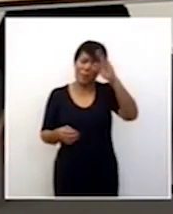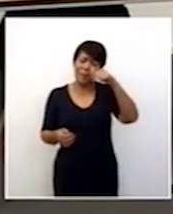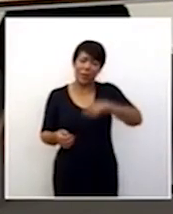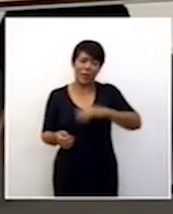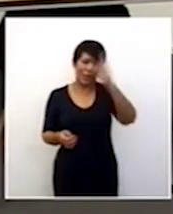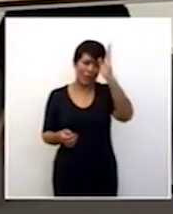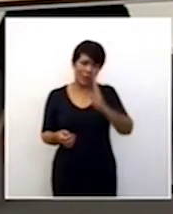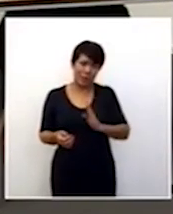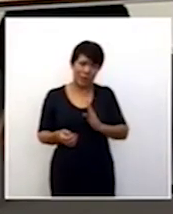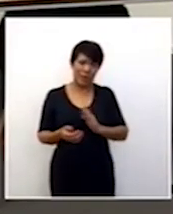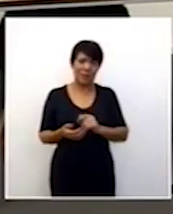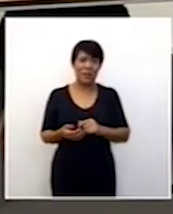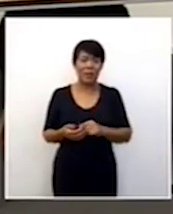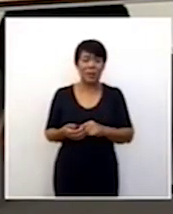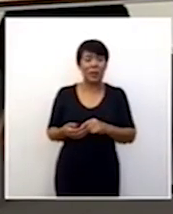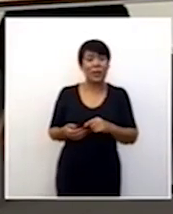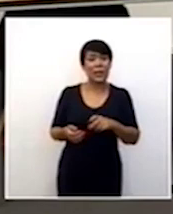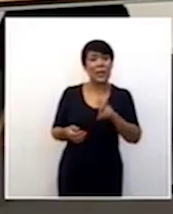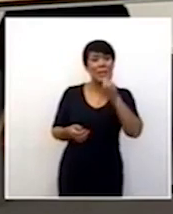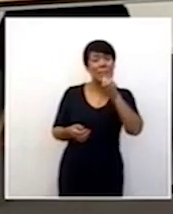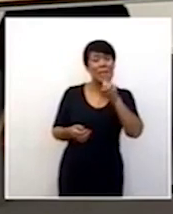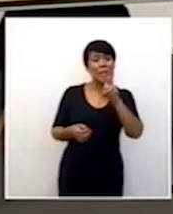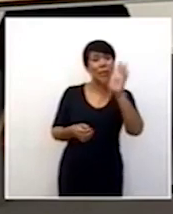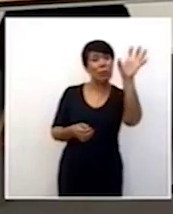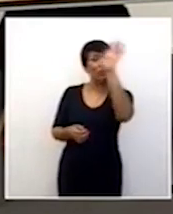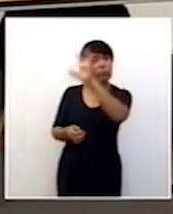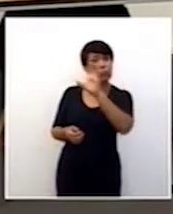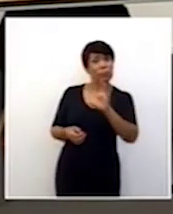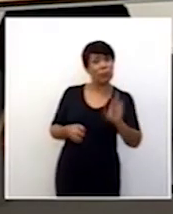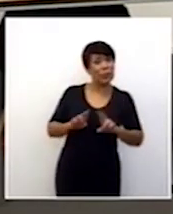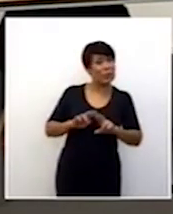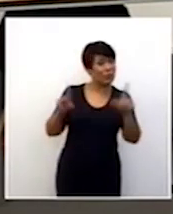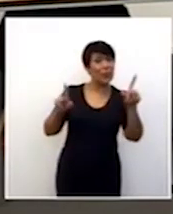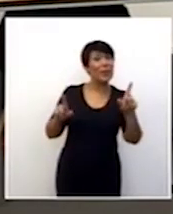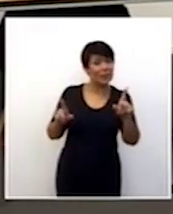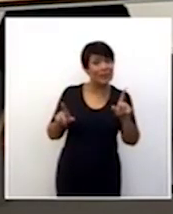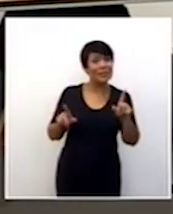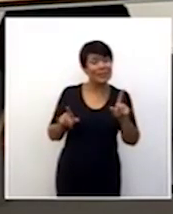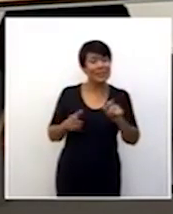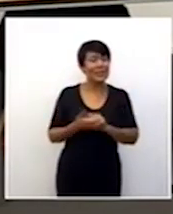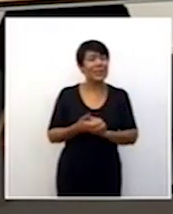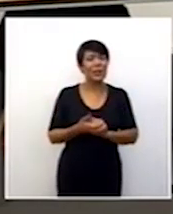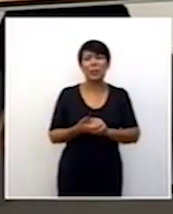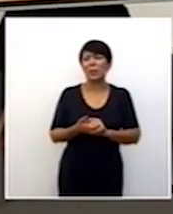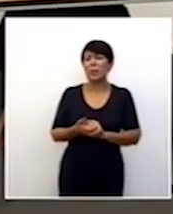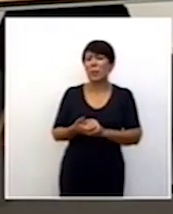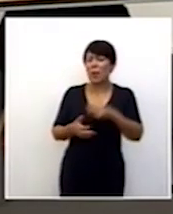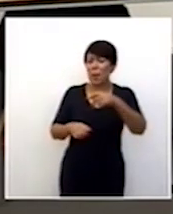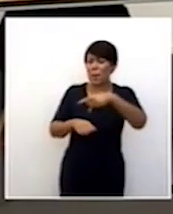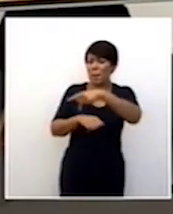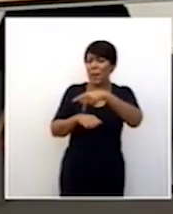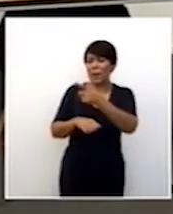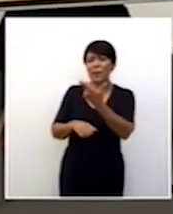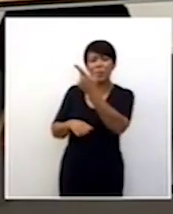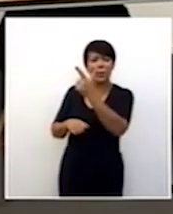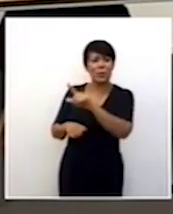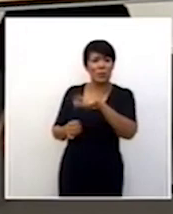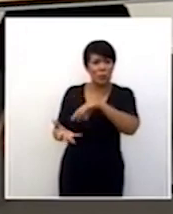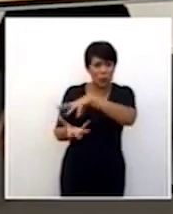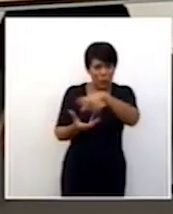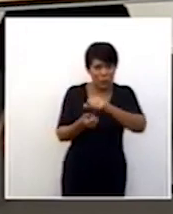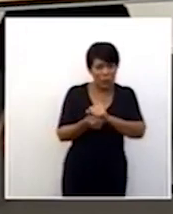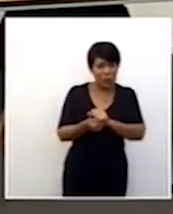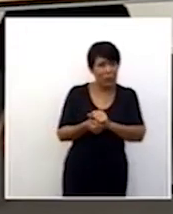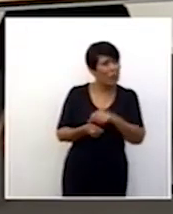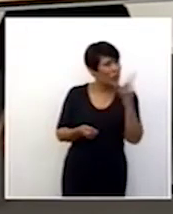país, em que as 5 regiões são tão diferentes. São raros os países do mundo que são tão grandes e com uma